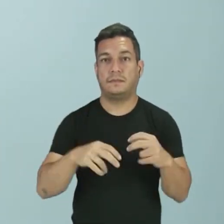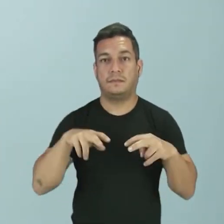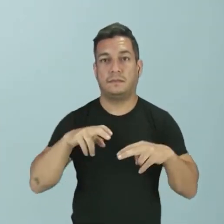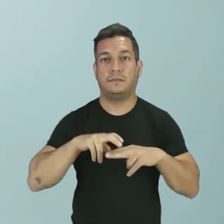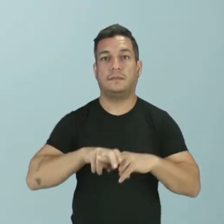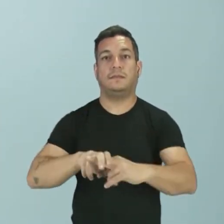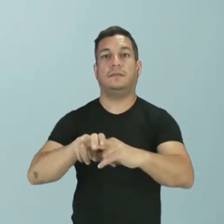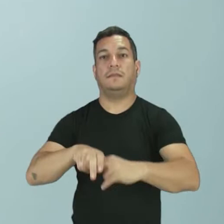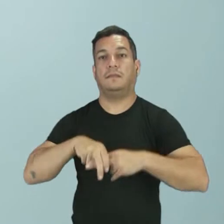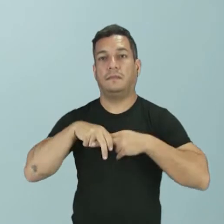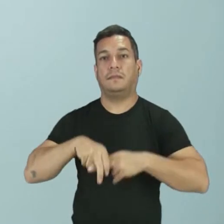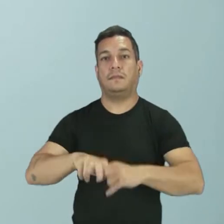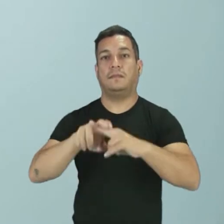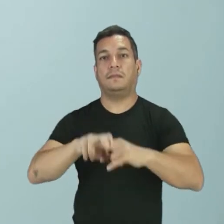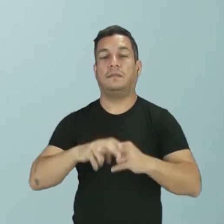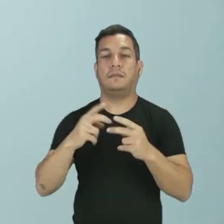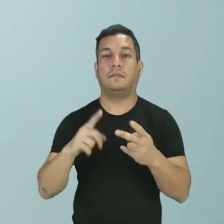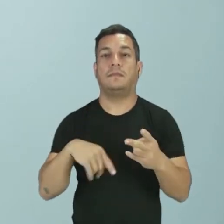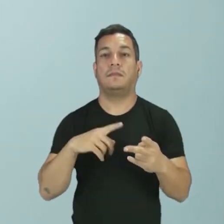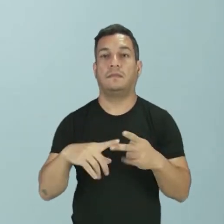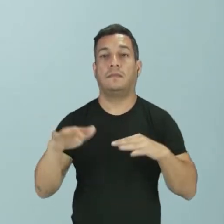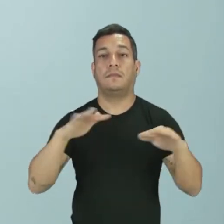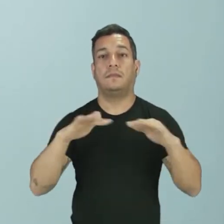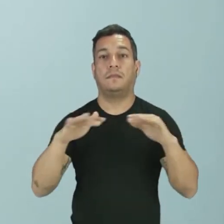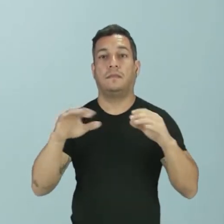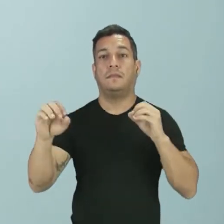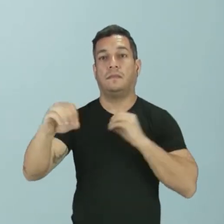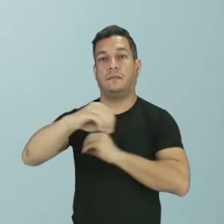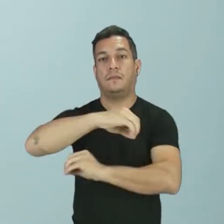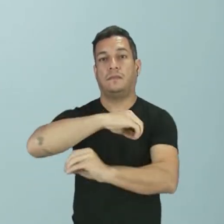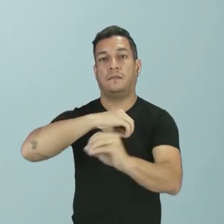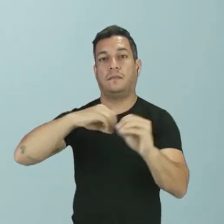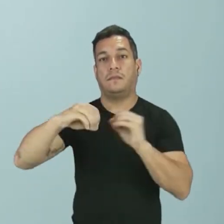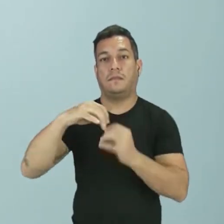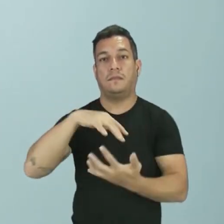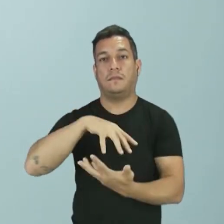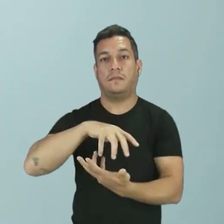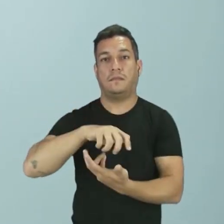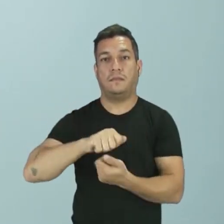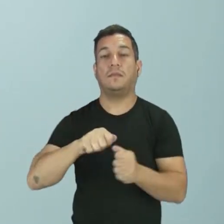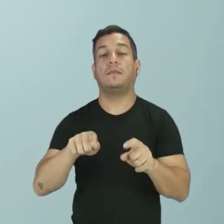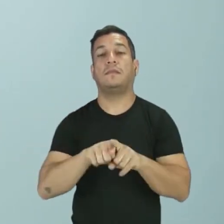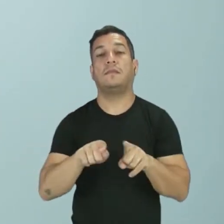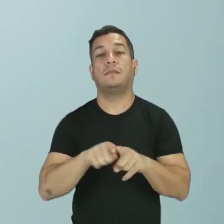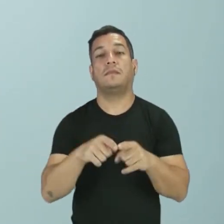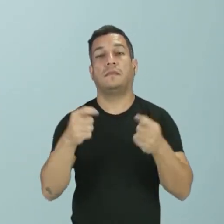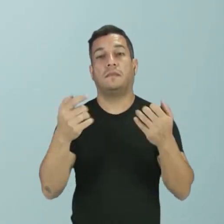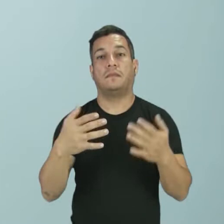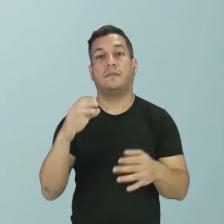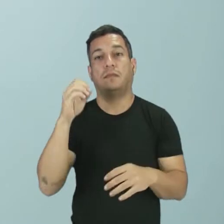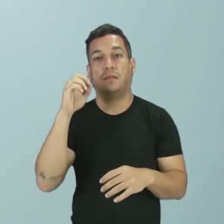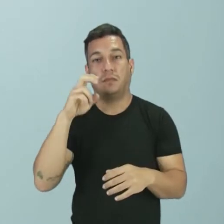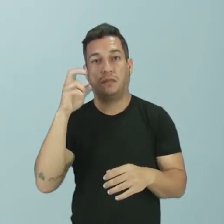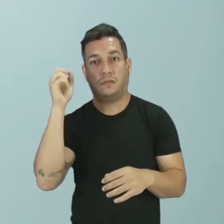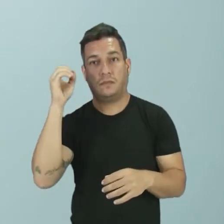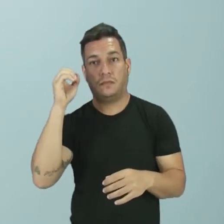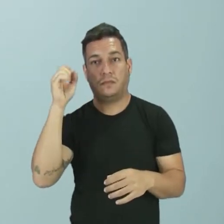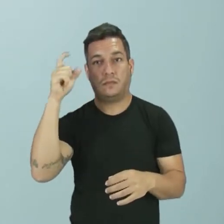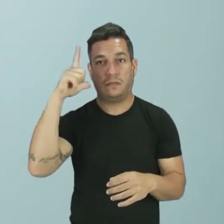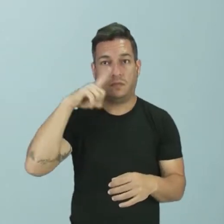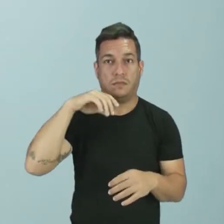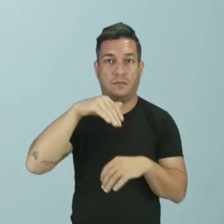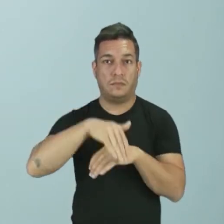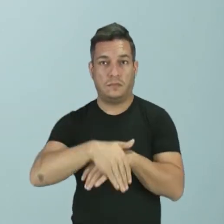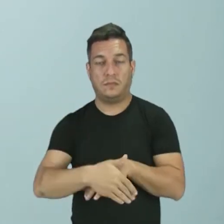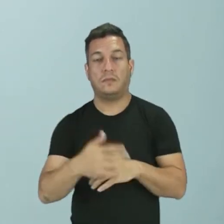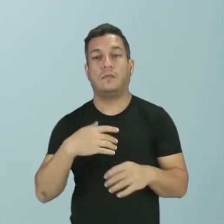balanço, o movimento de rotação da Terra, que determina o dia e a noite, ou o